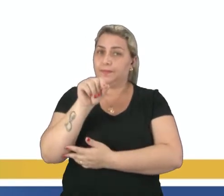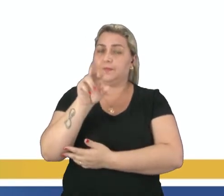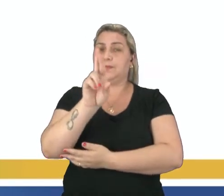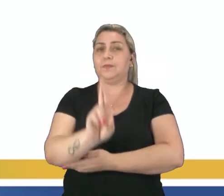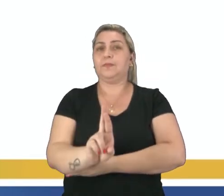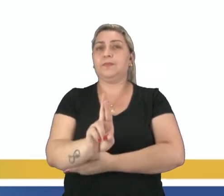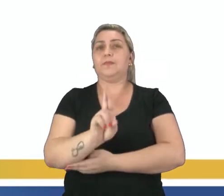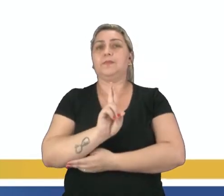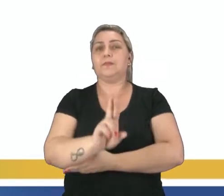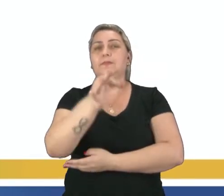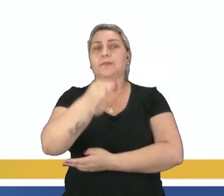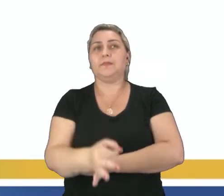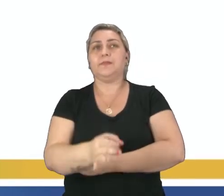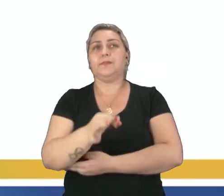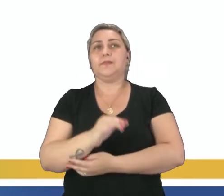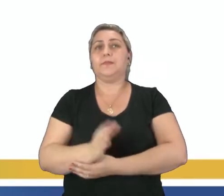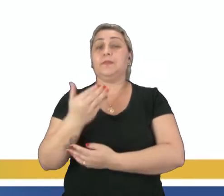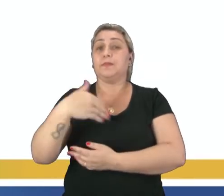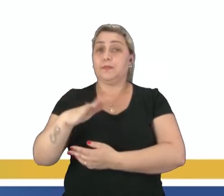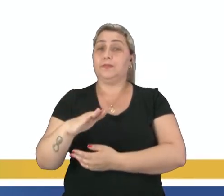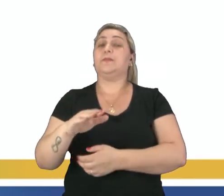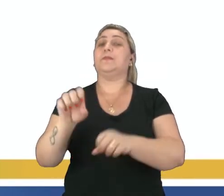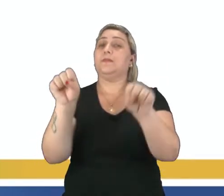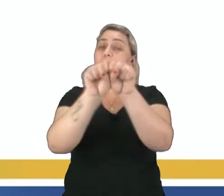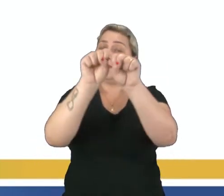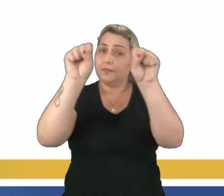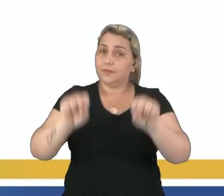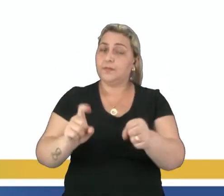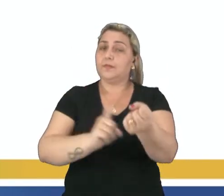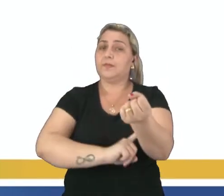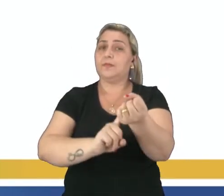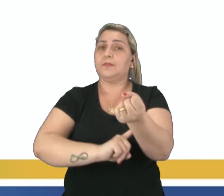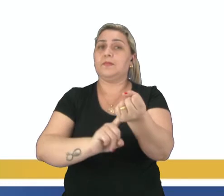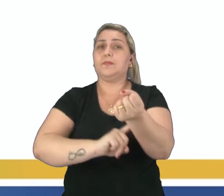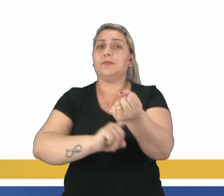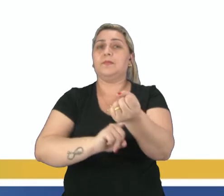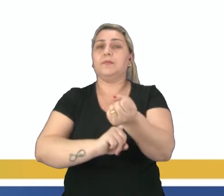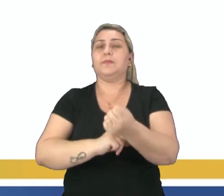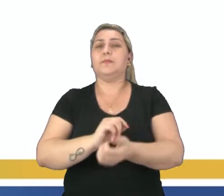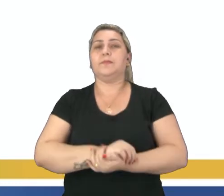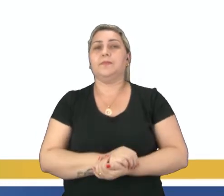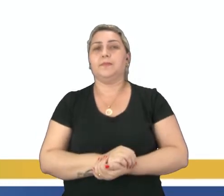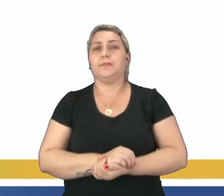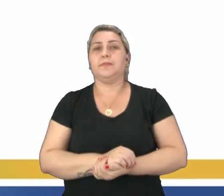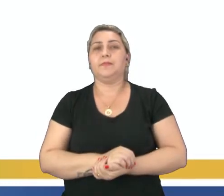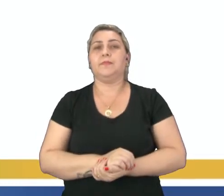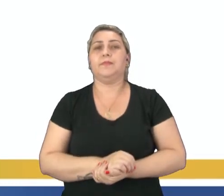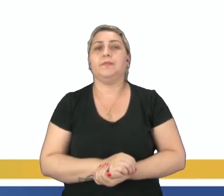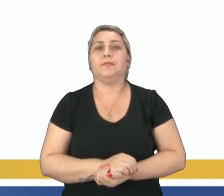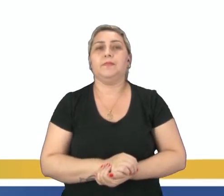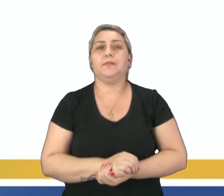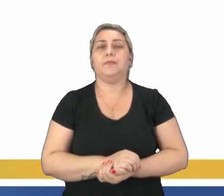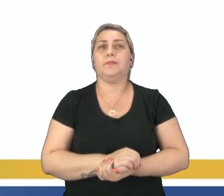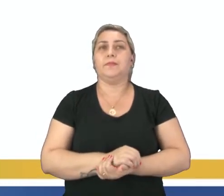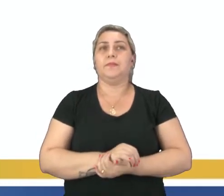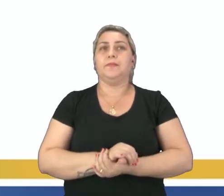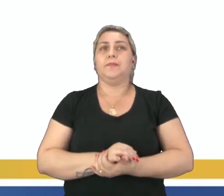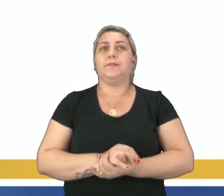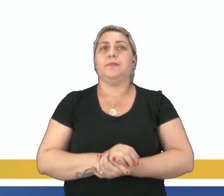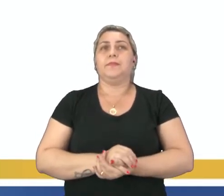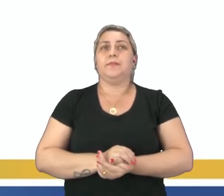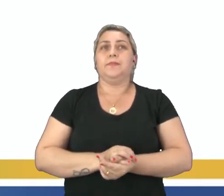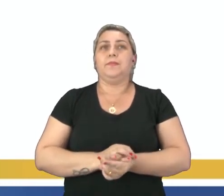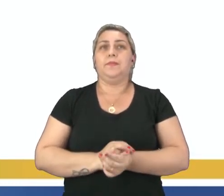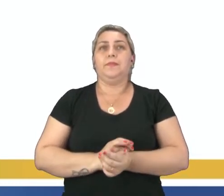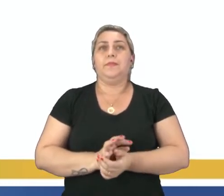químicas. Quando a gente fala de substâncias químicas, na verdade a gente está falando, por exemplo, lá da ação dos neurônios, né? Aliás, da ação dos